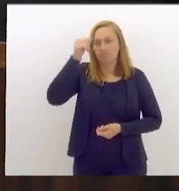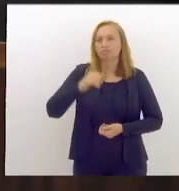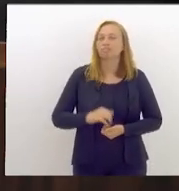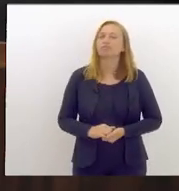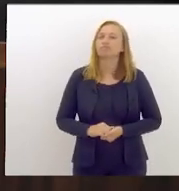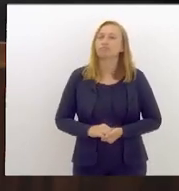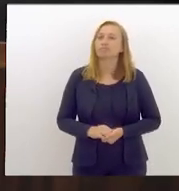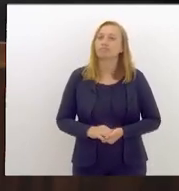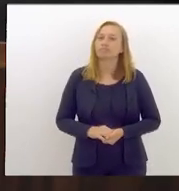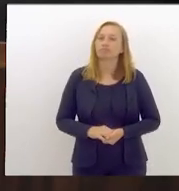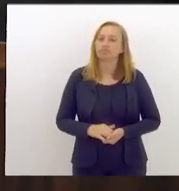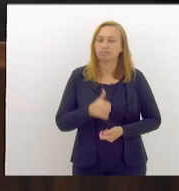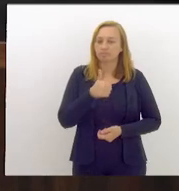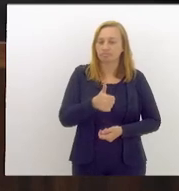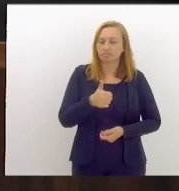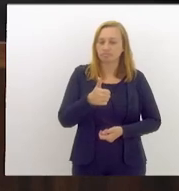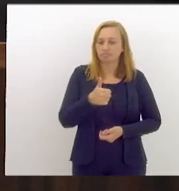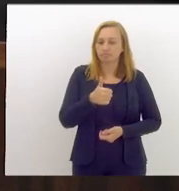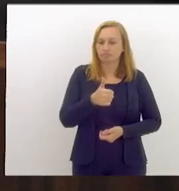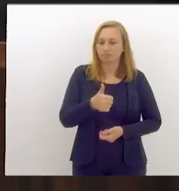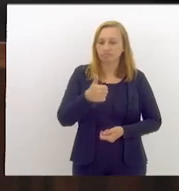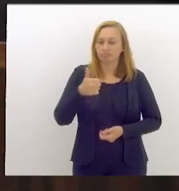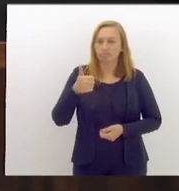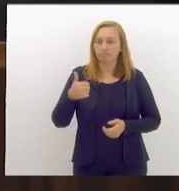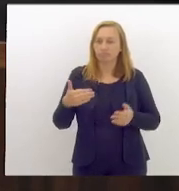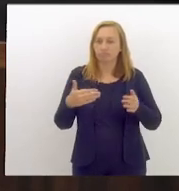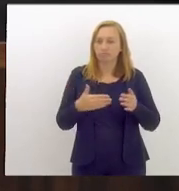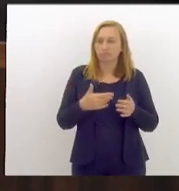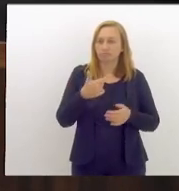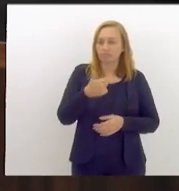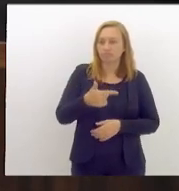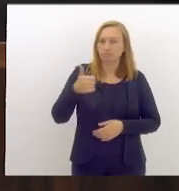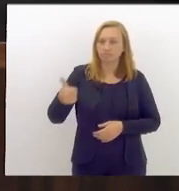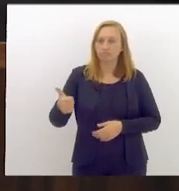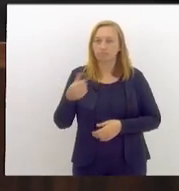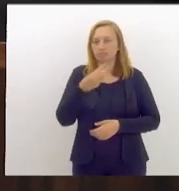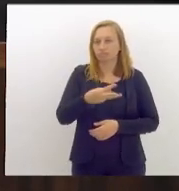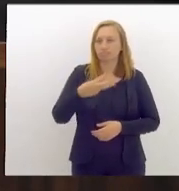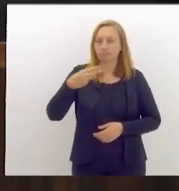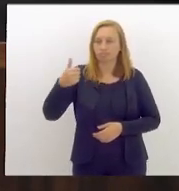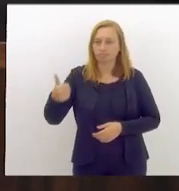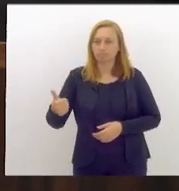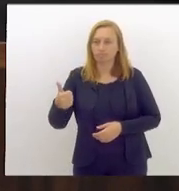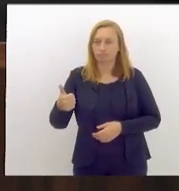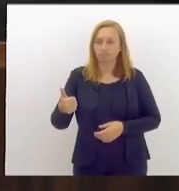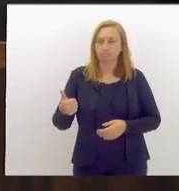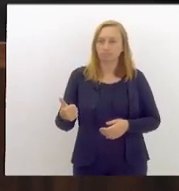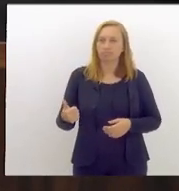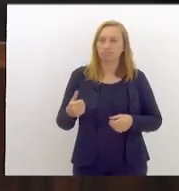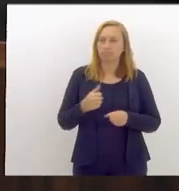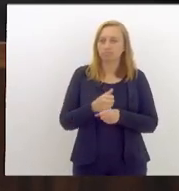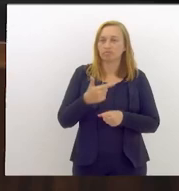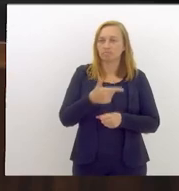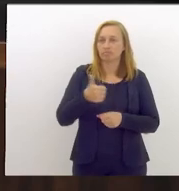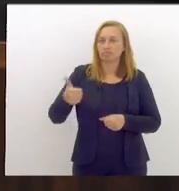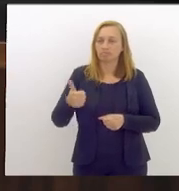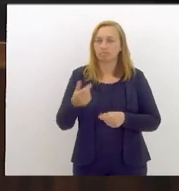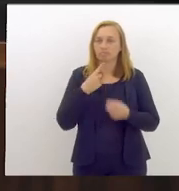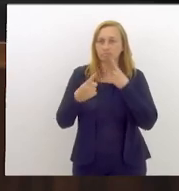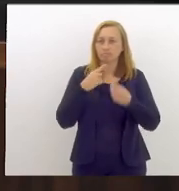de Castro e Silva um do um de 21 a 31/12-21 referente os exercícios financeiro de 21 em